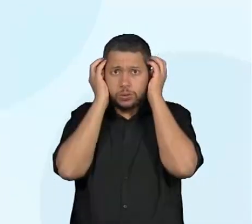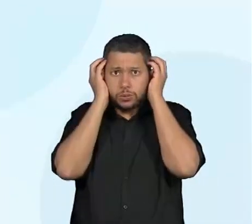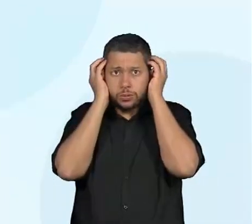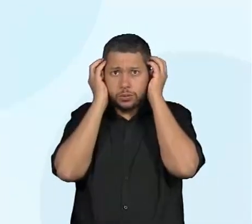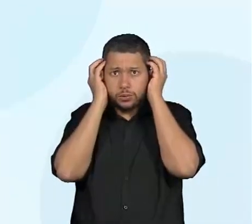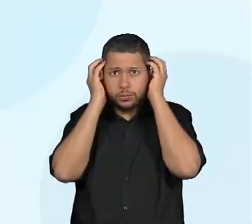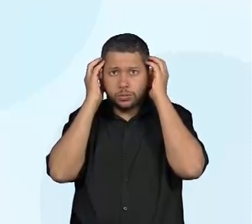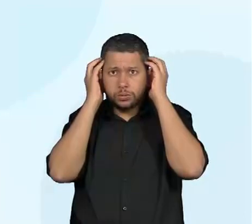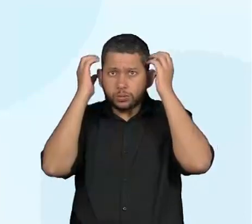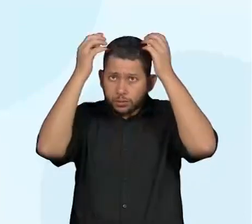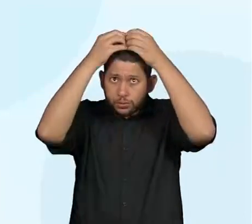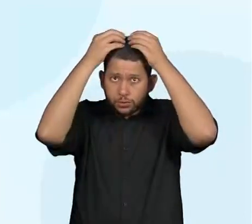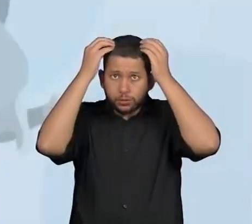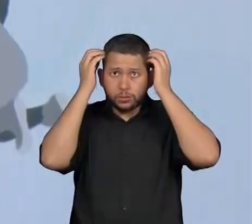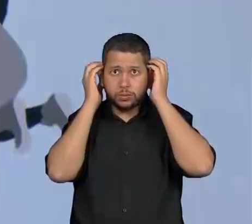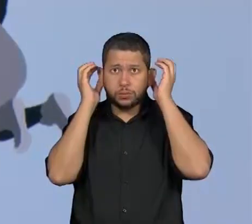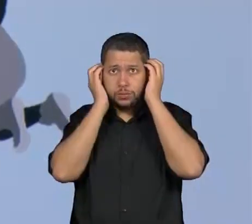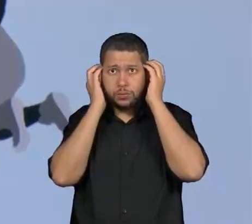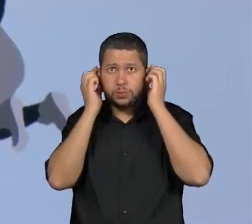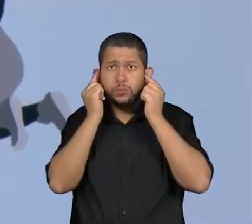dois tratam-se de